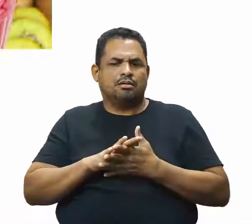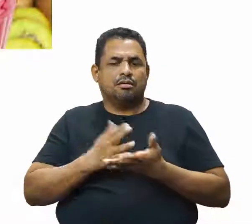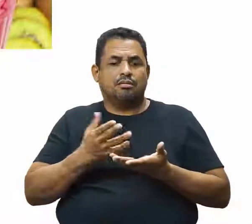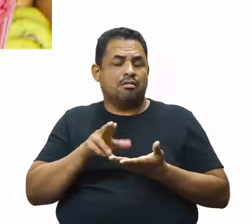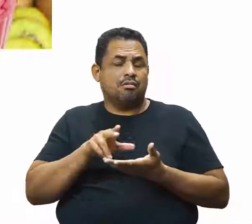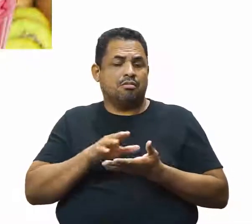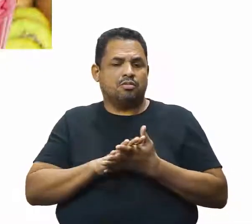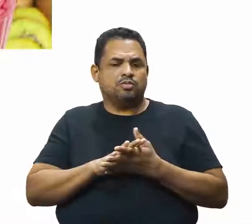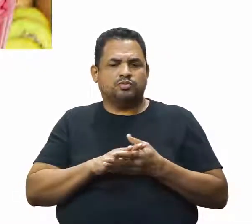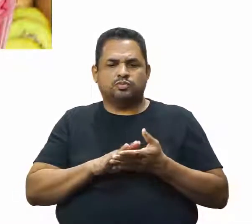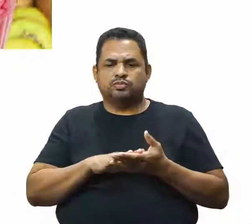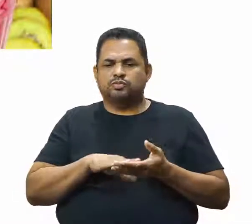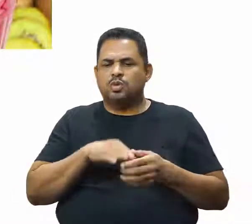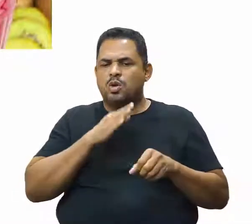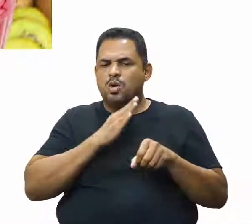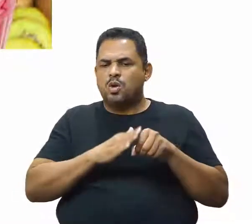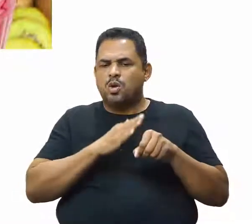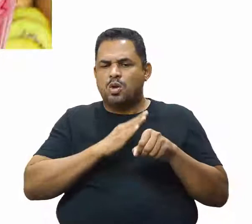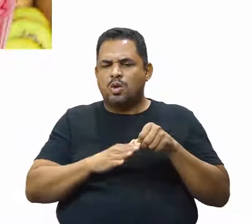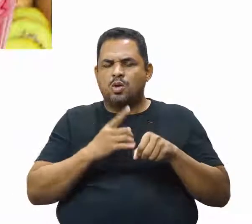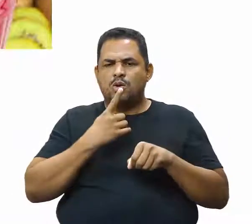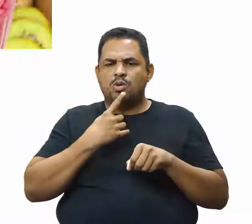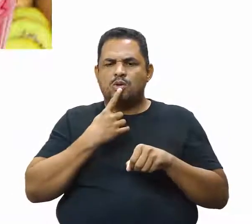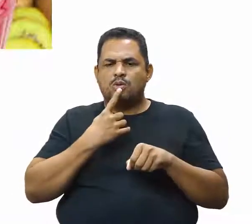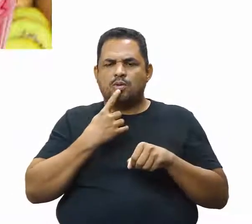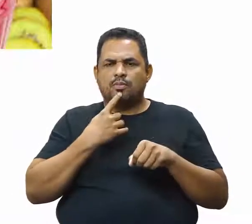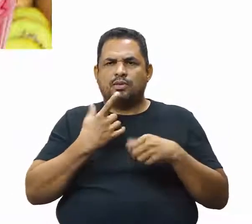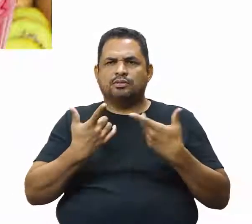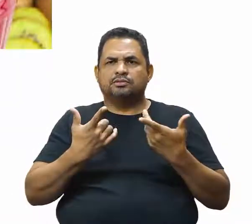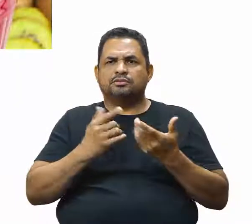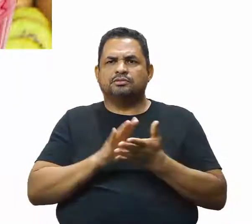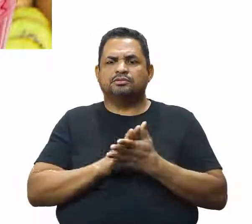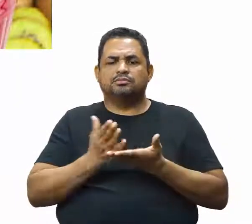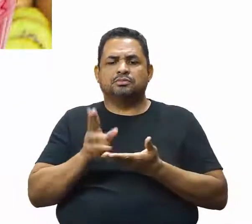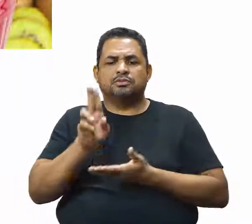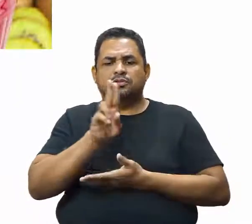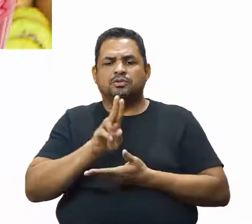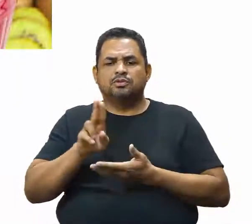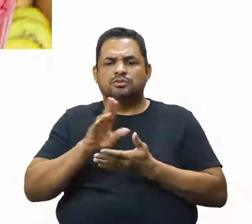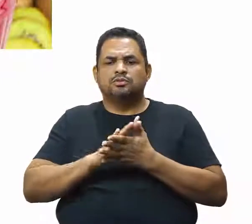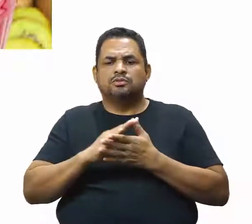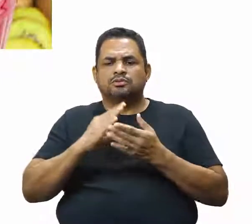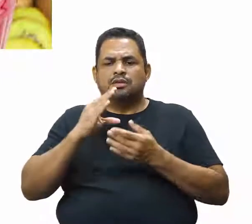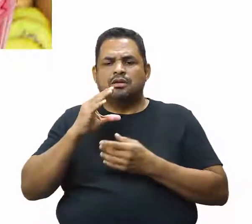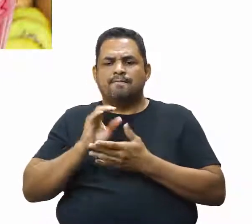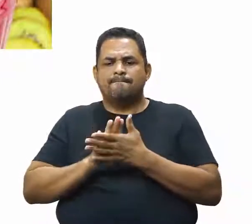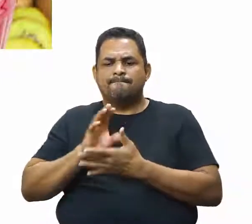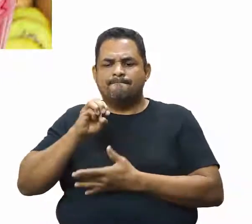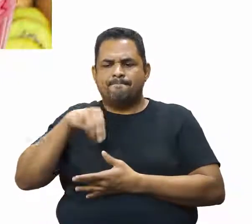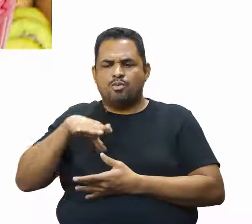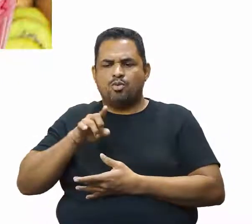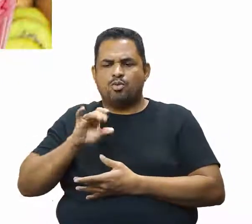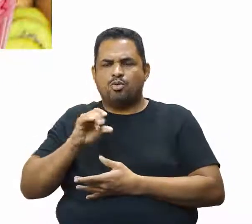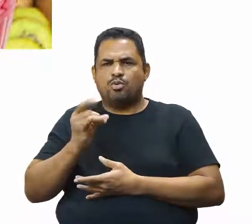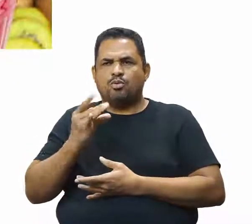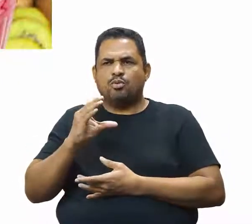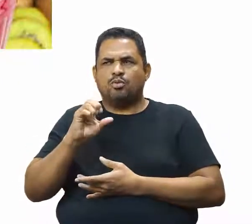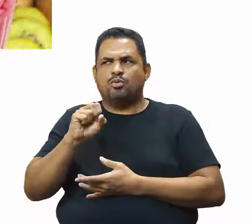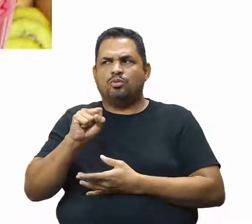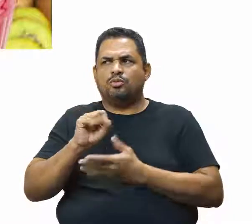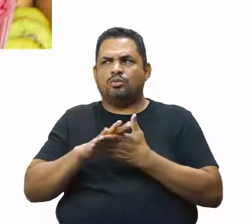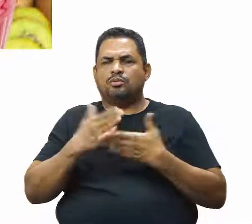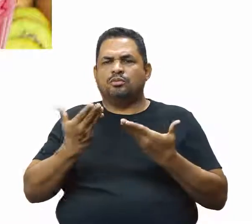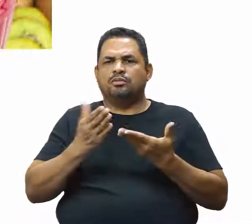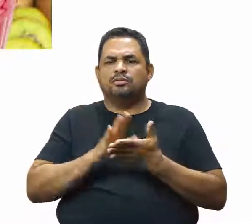tomate. Não é toda a espécie de variedade de tomate que serve para fazer molho. Existe o tomate, a